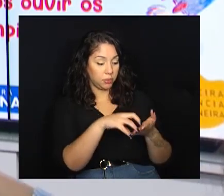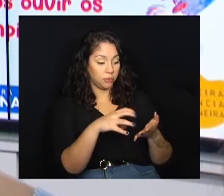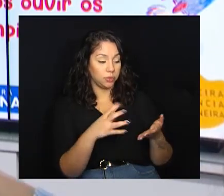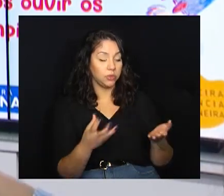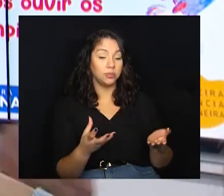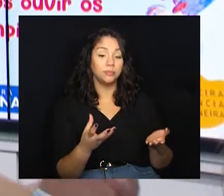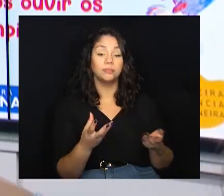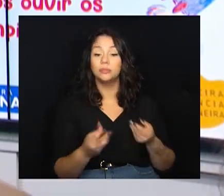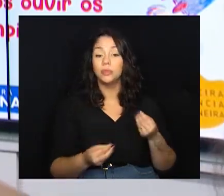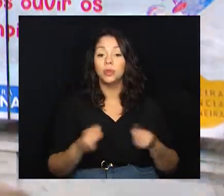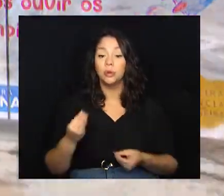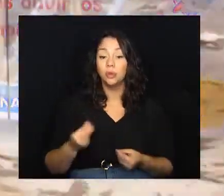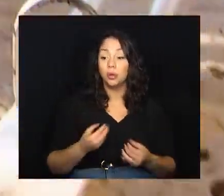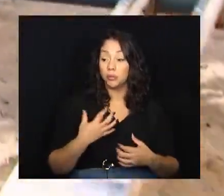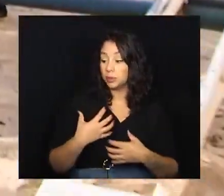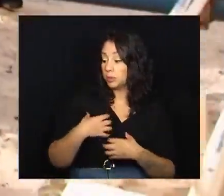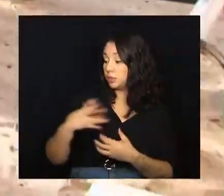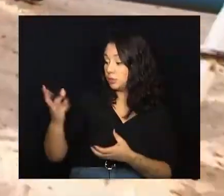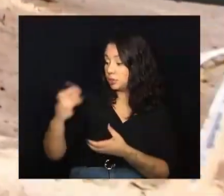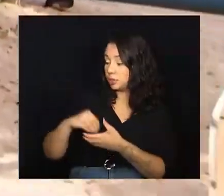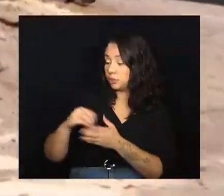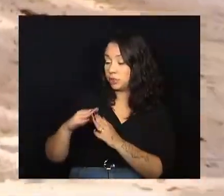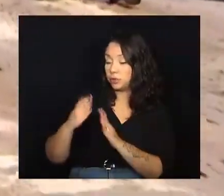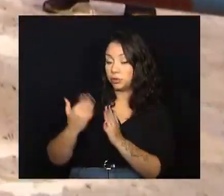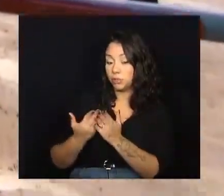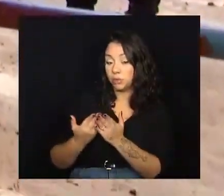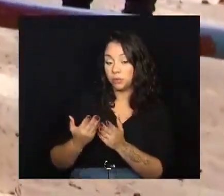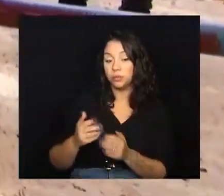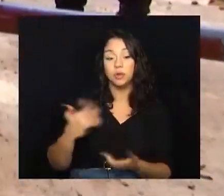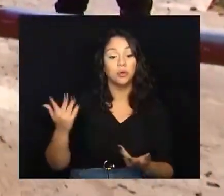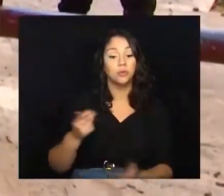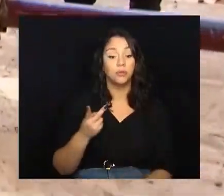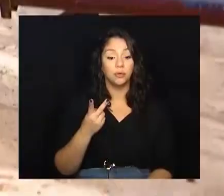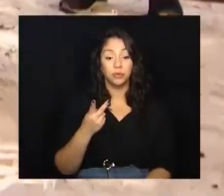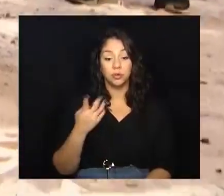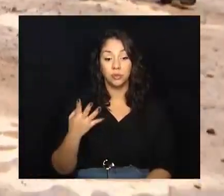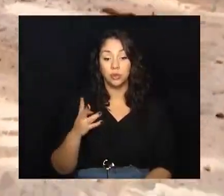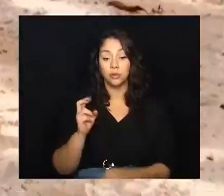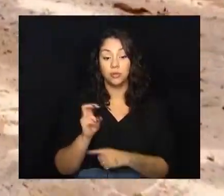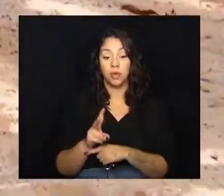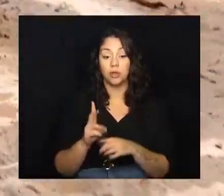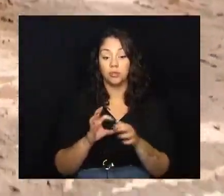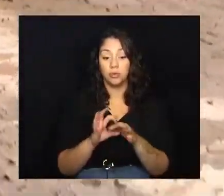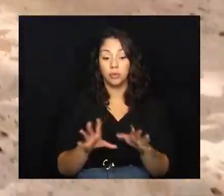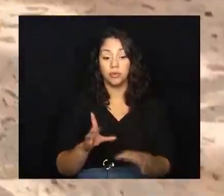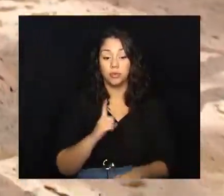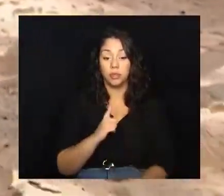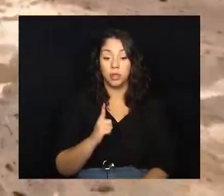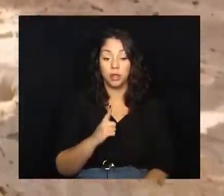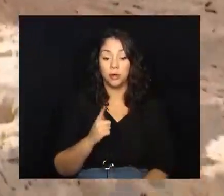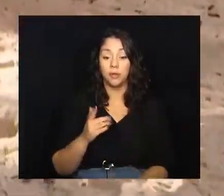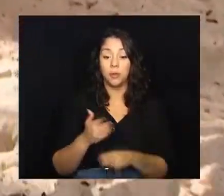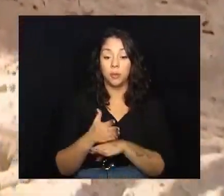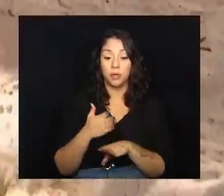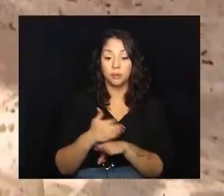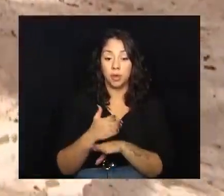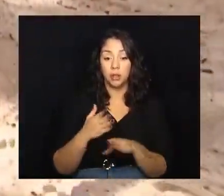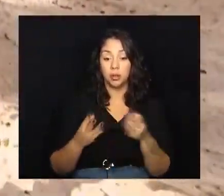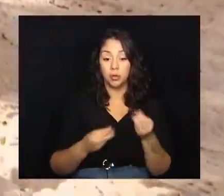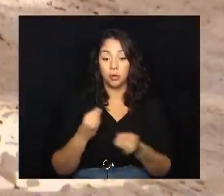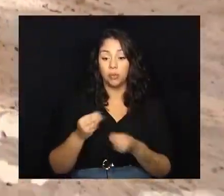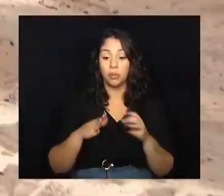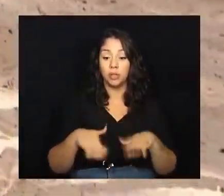ela se sente dentro da escola ao todo serão 24 vagas disponíveis para participar as crianças